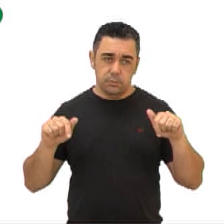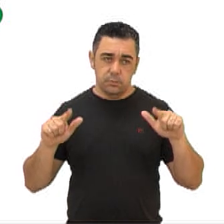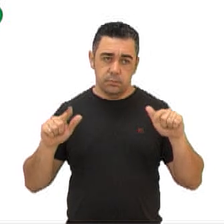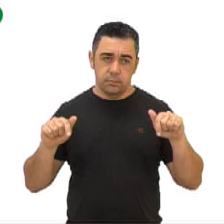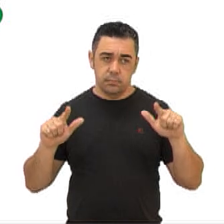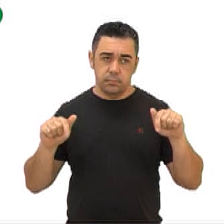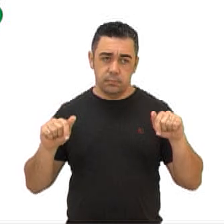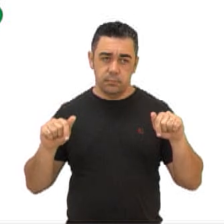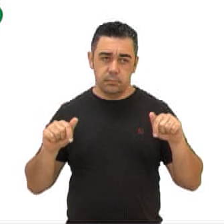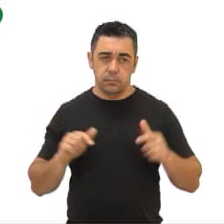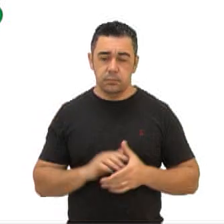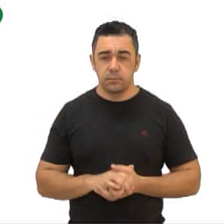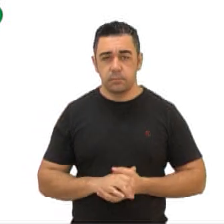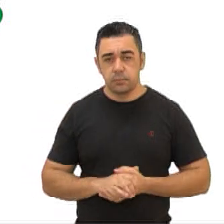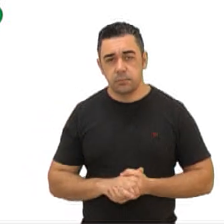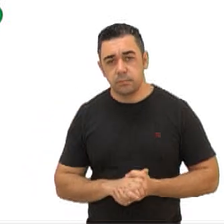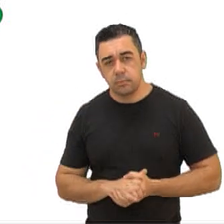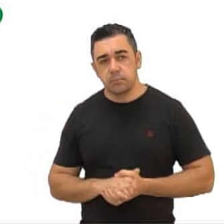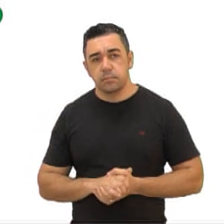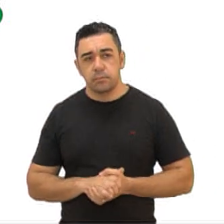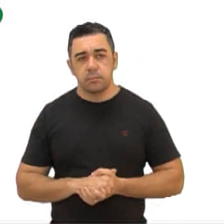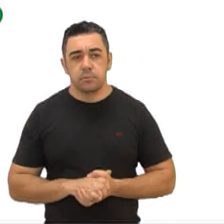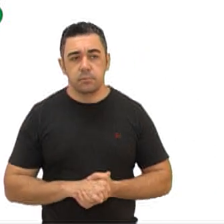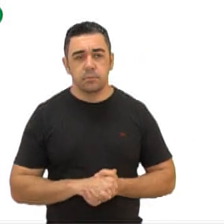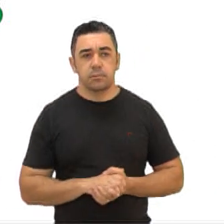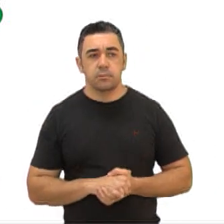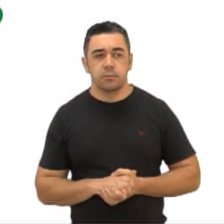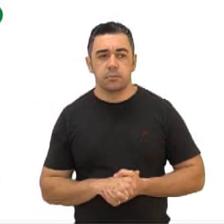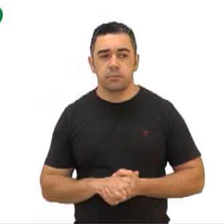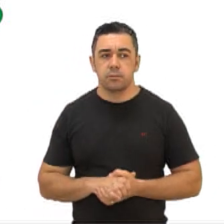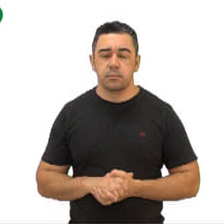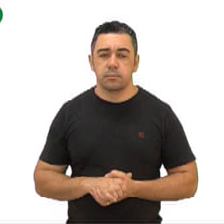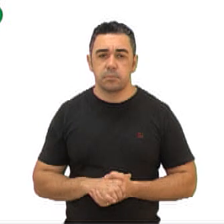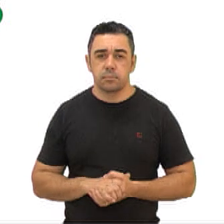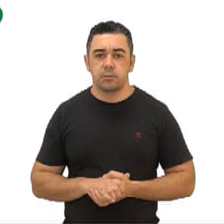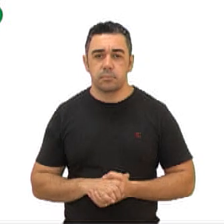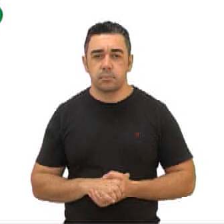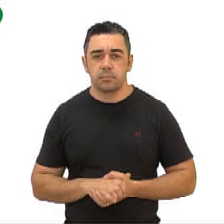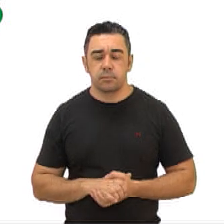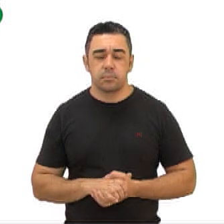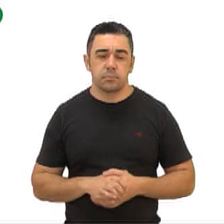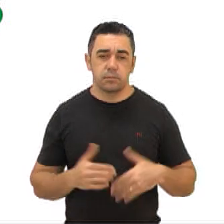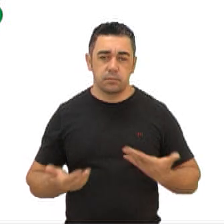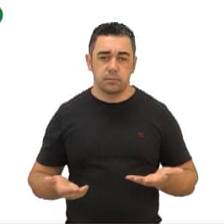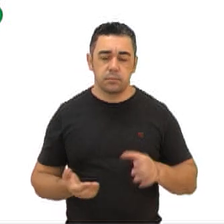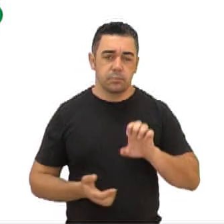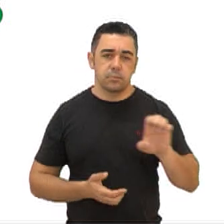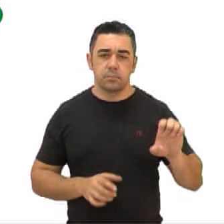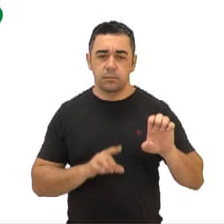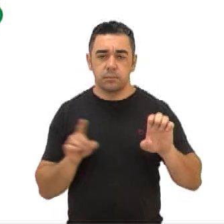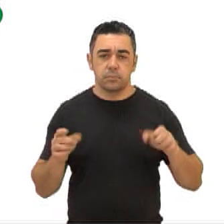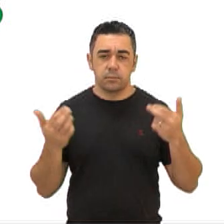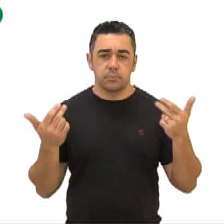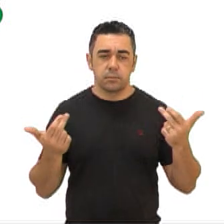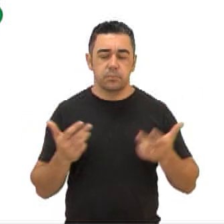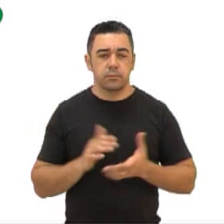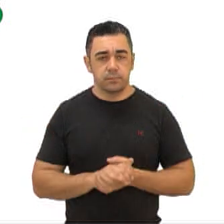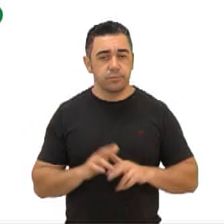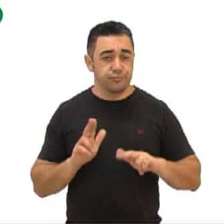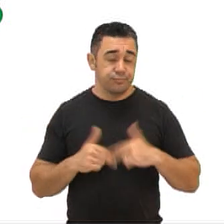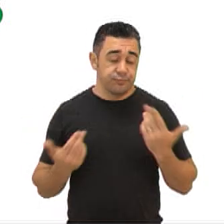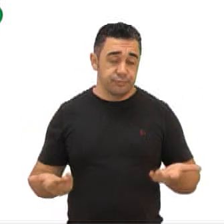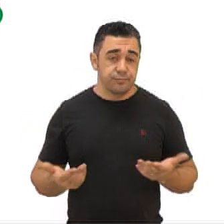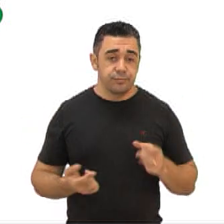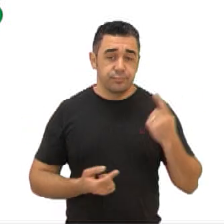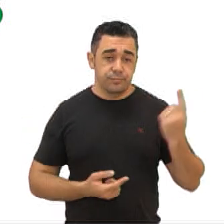27. E a parte verde também é 27. Os dois lados têm o mesmo valor, por isso a